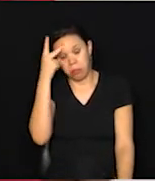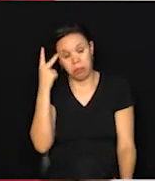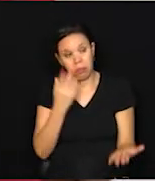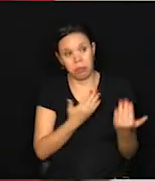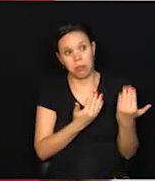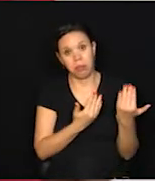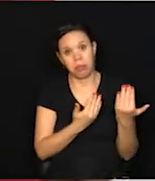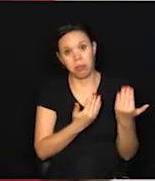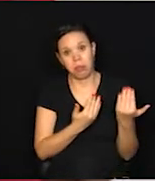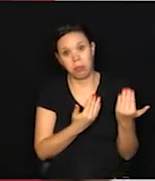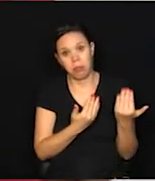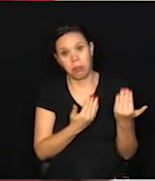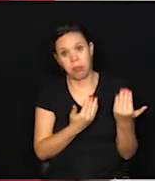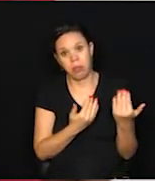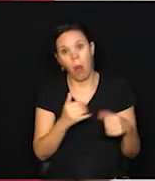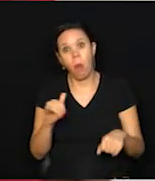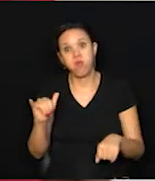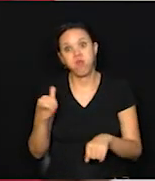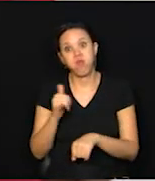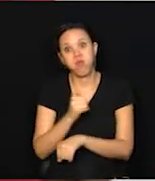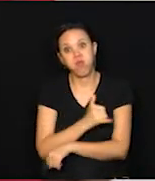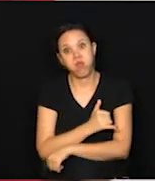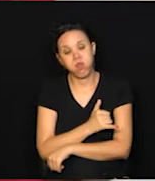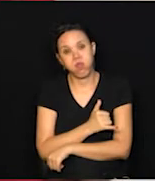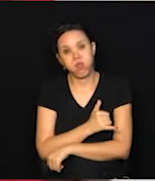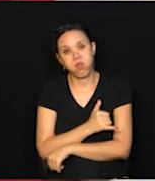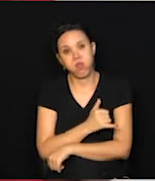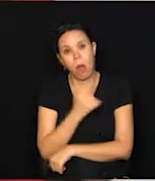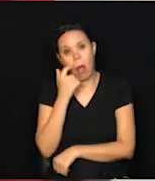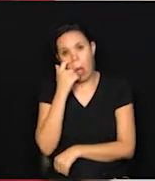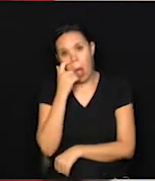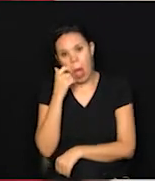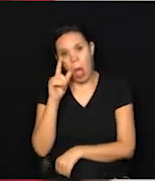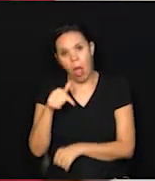jovem obesa. A